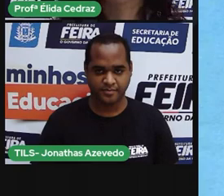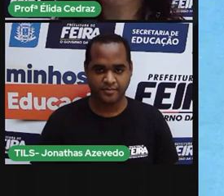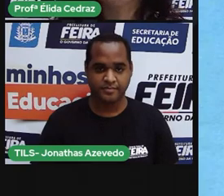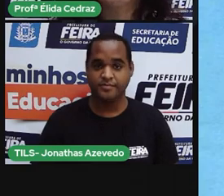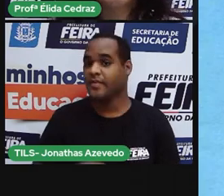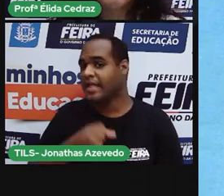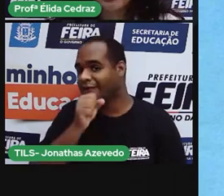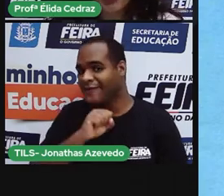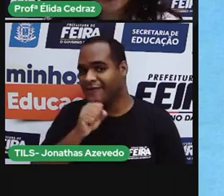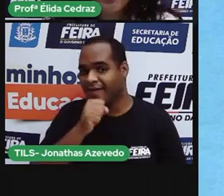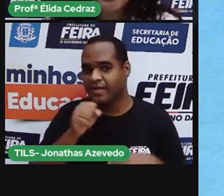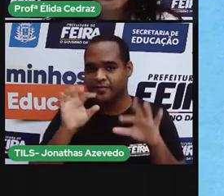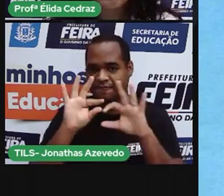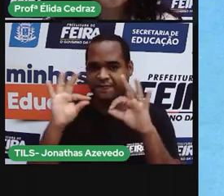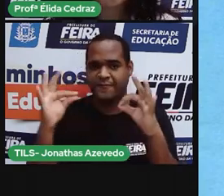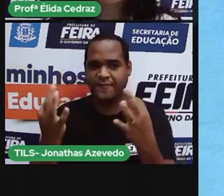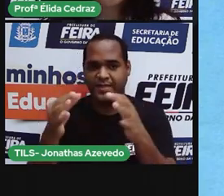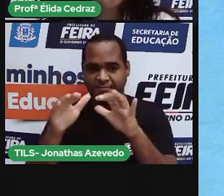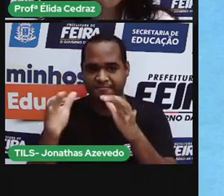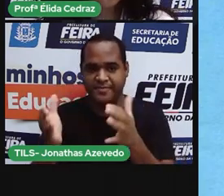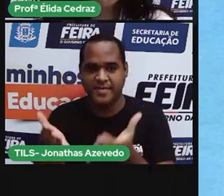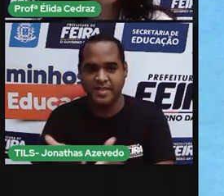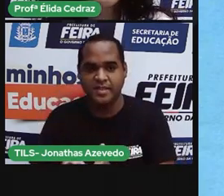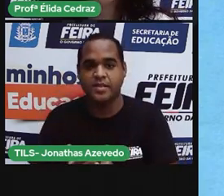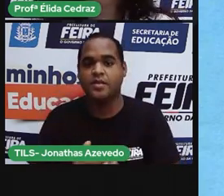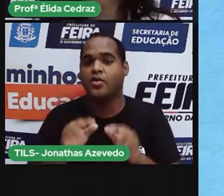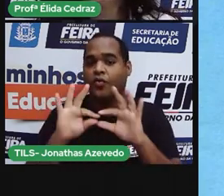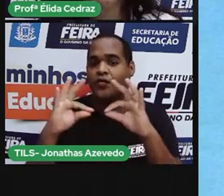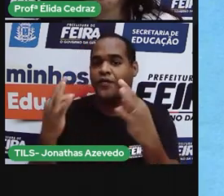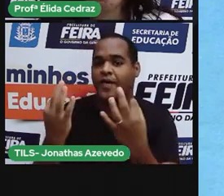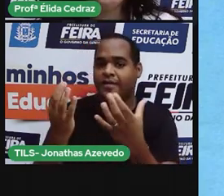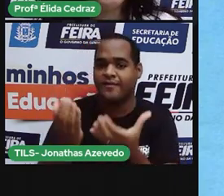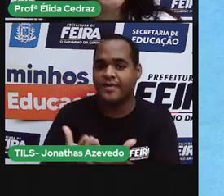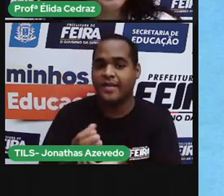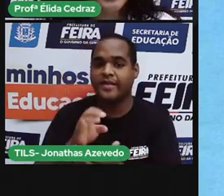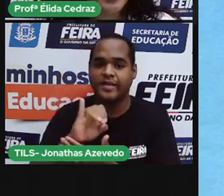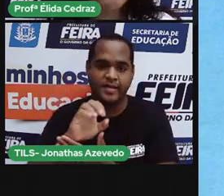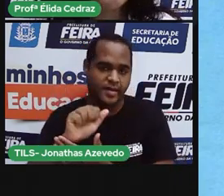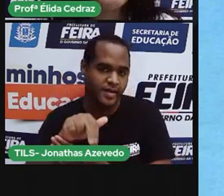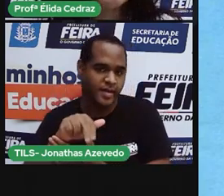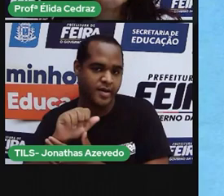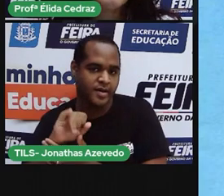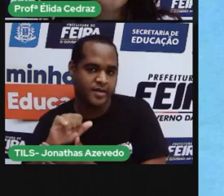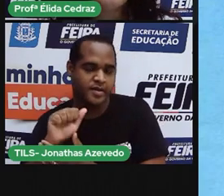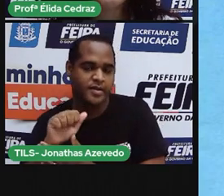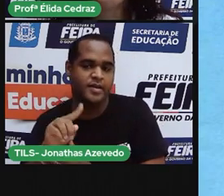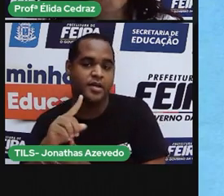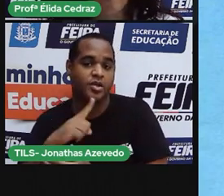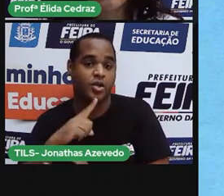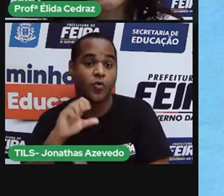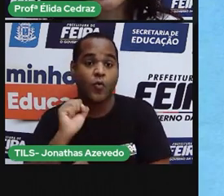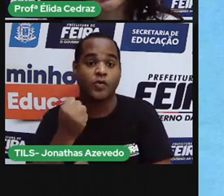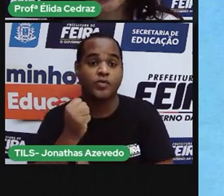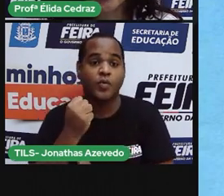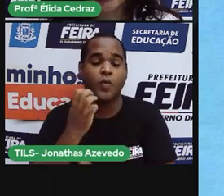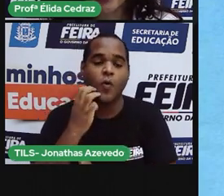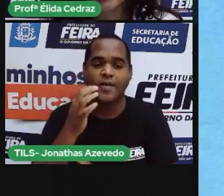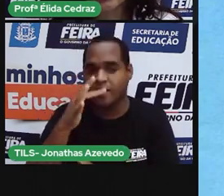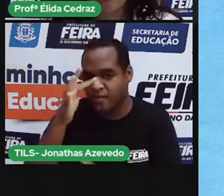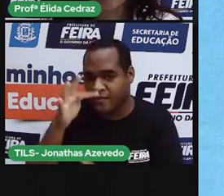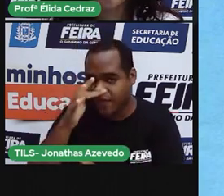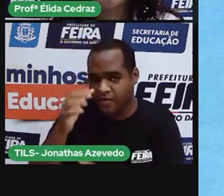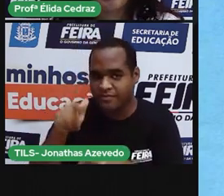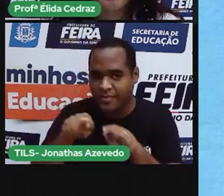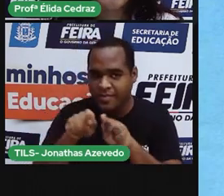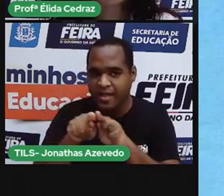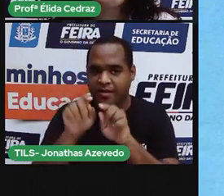A velha e o vaso. O vaso de Dona Yaya tem oito rosas e um